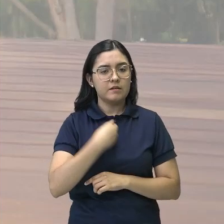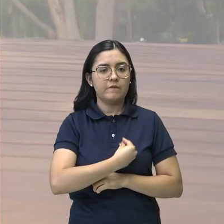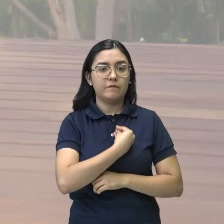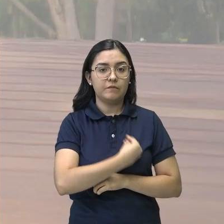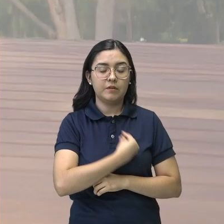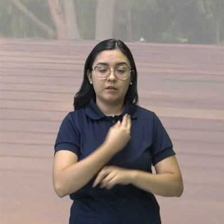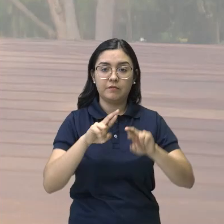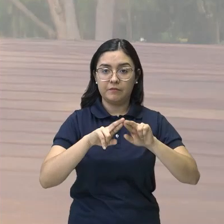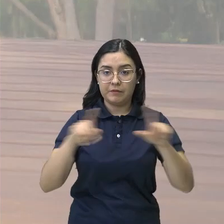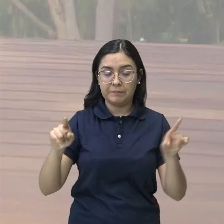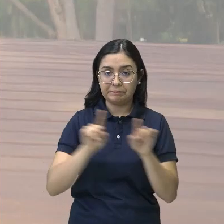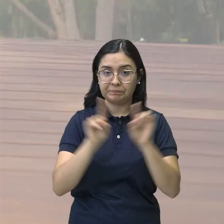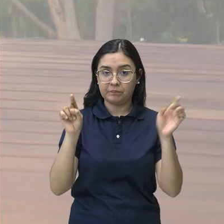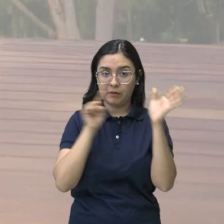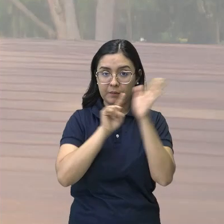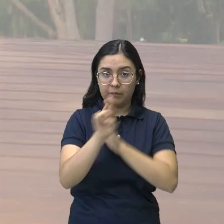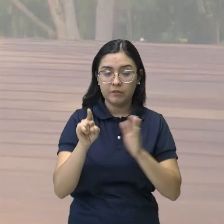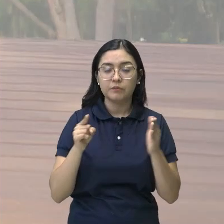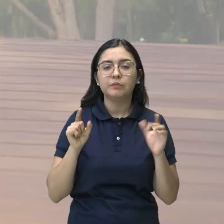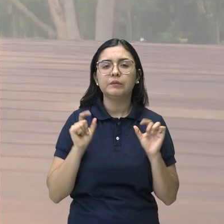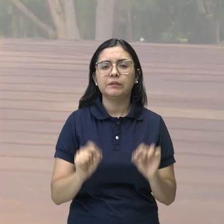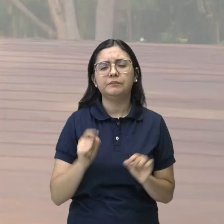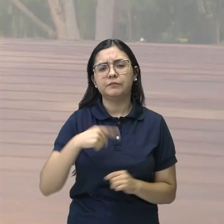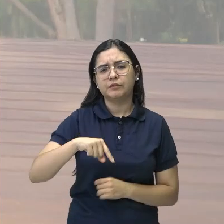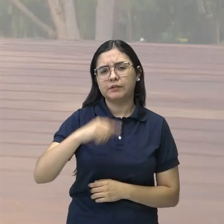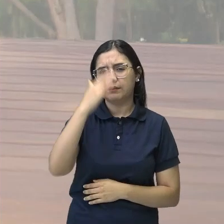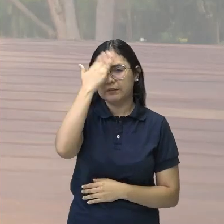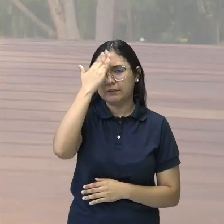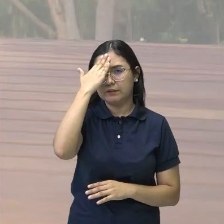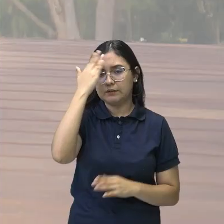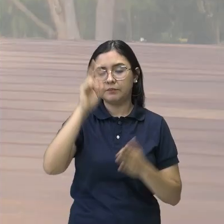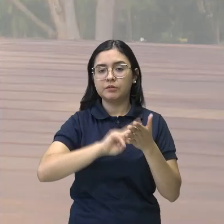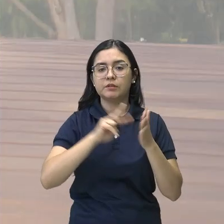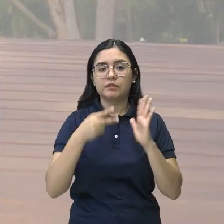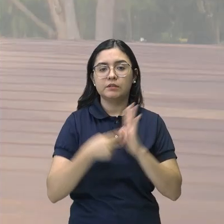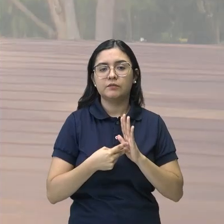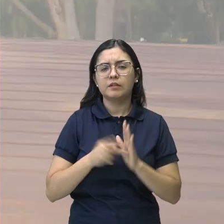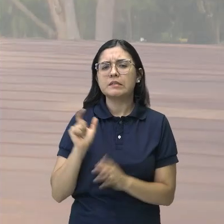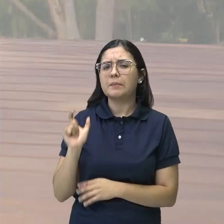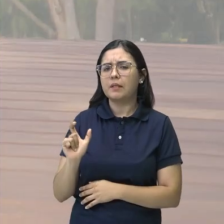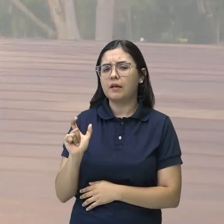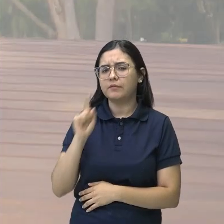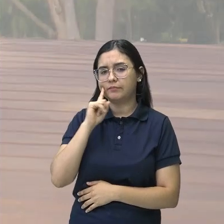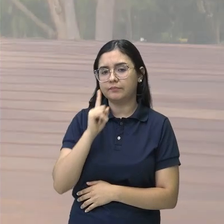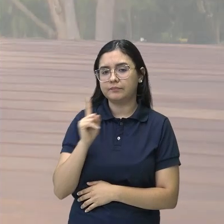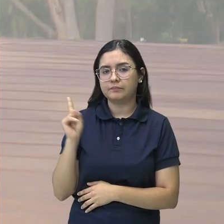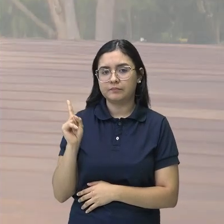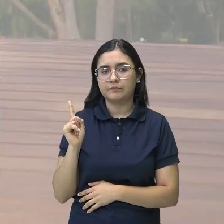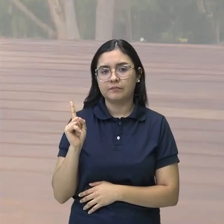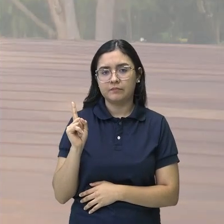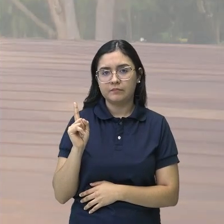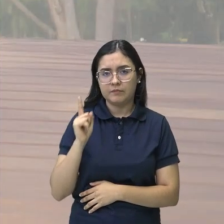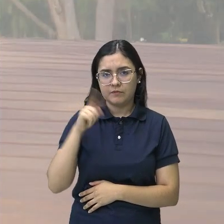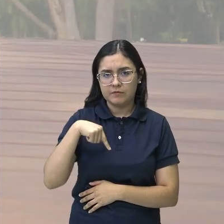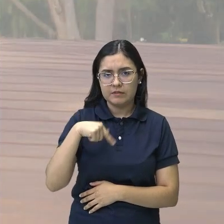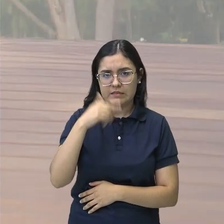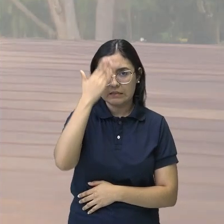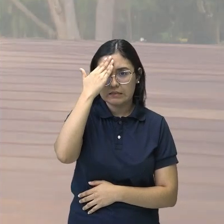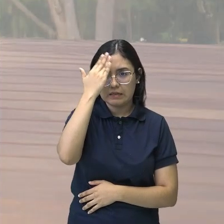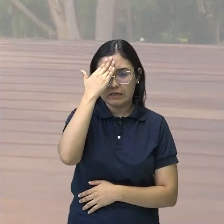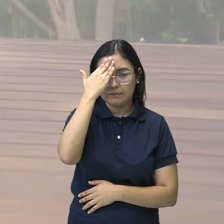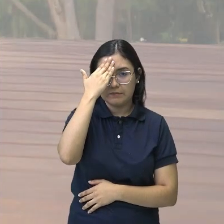biodiversidade. Agora eu pergunto de você, você sabe o significado dessa palavra, desse termo